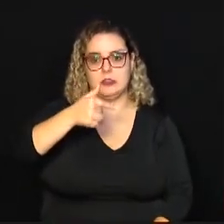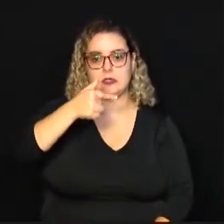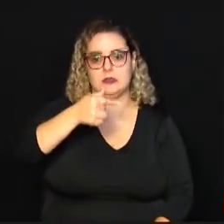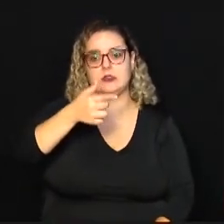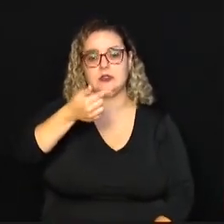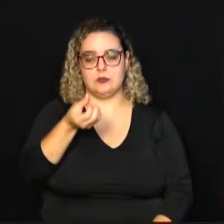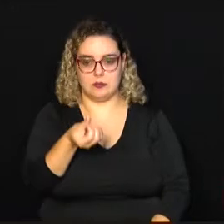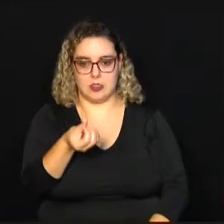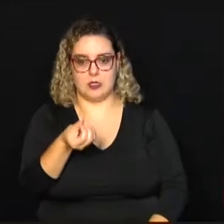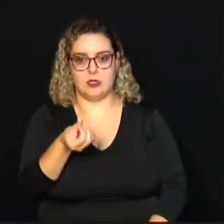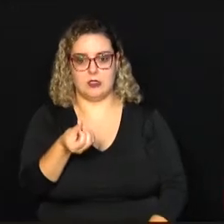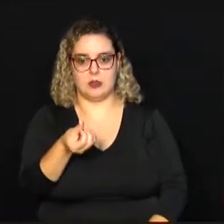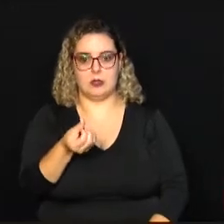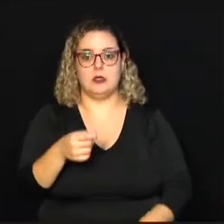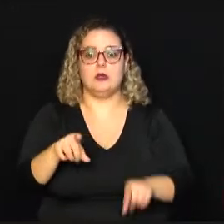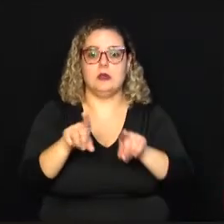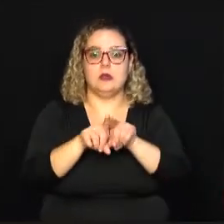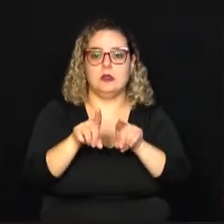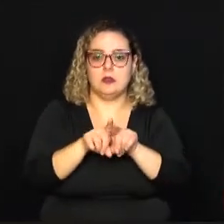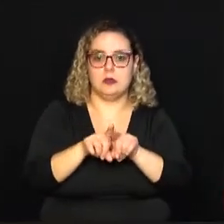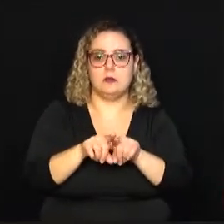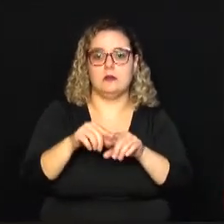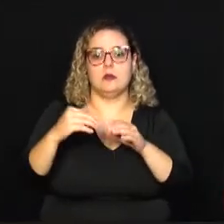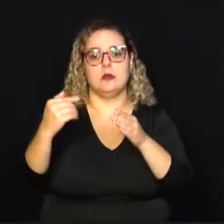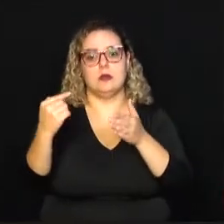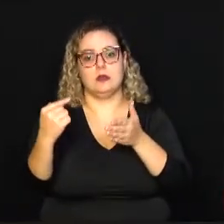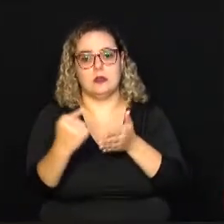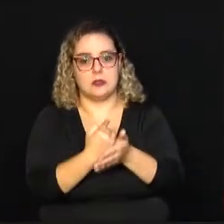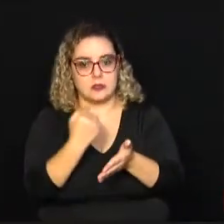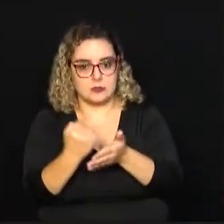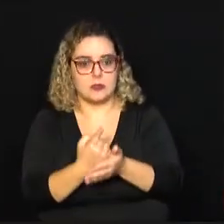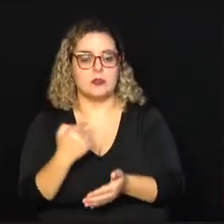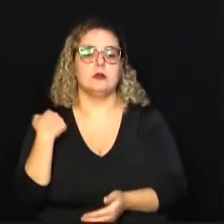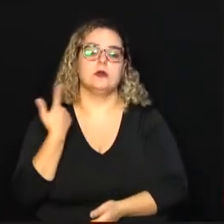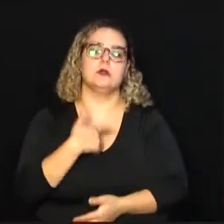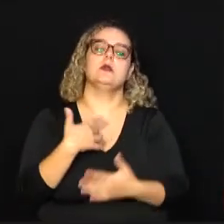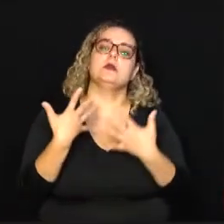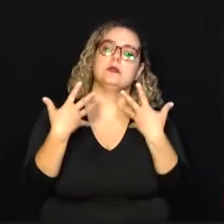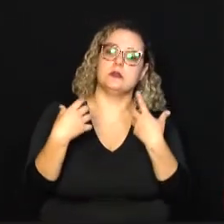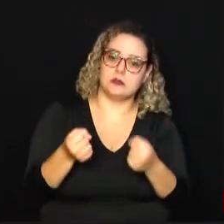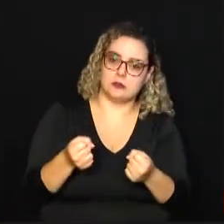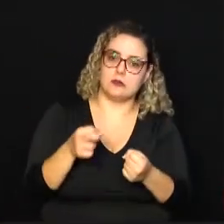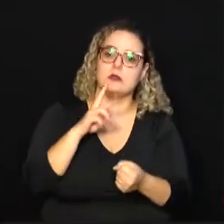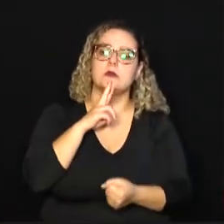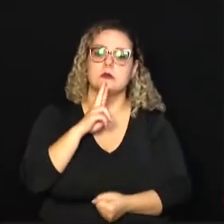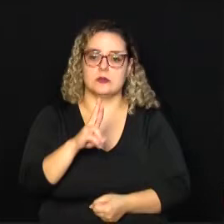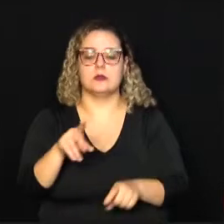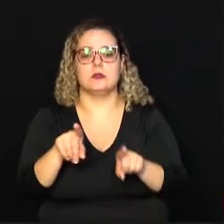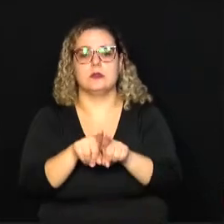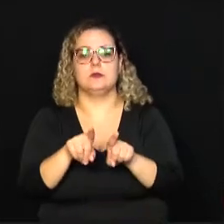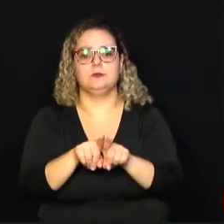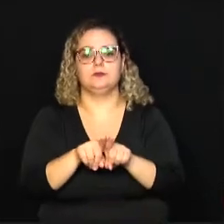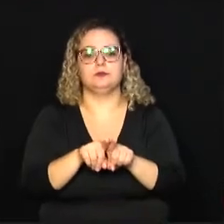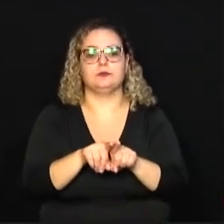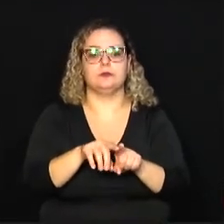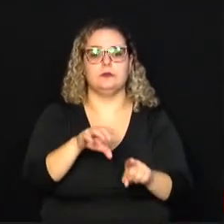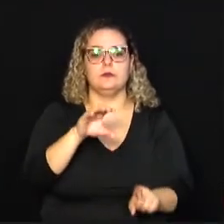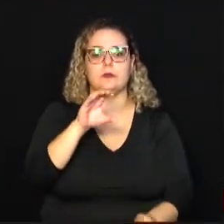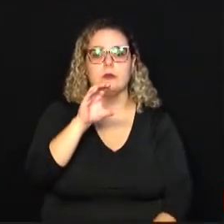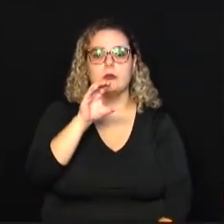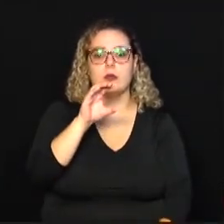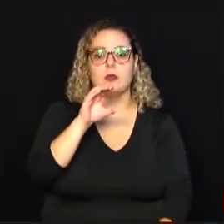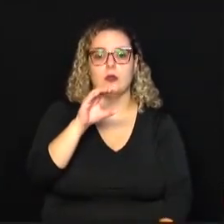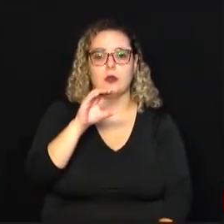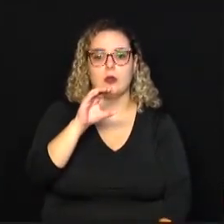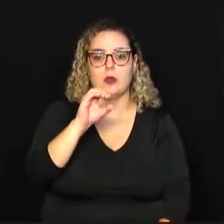97829-3776. Aqui você pode mandar as questões e eles repassam para nós, tá? E nós temos também o